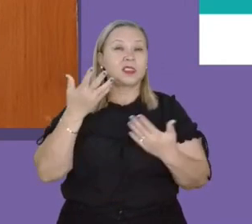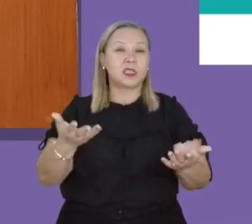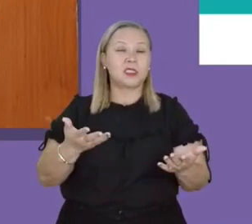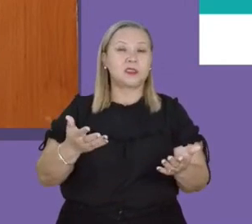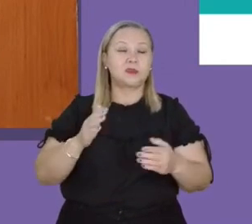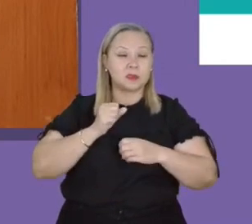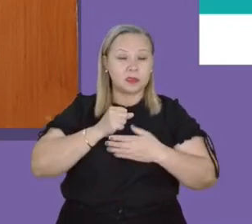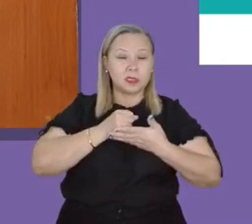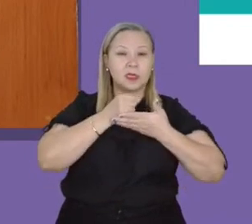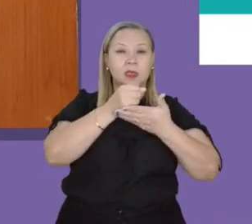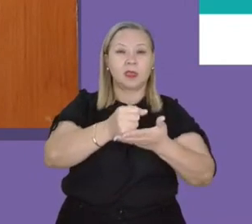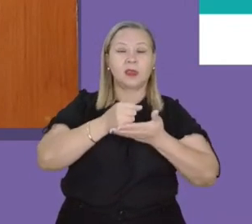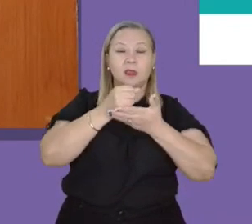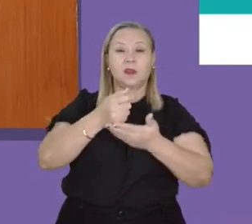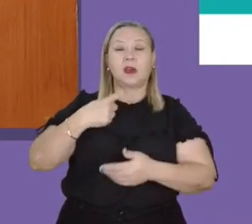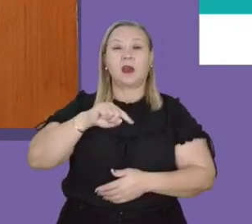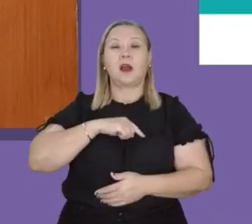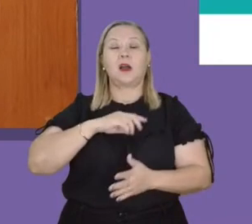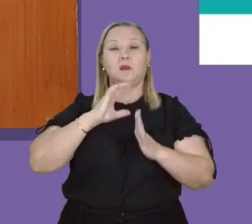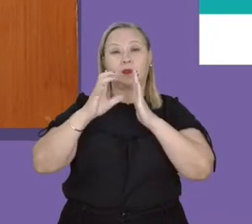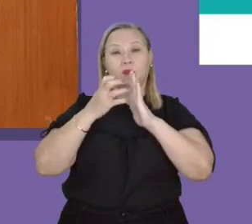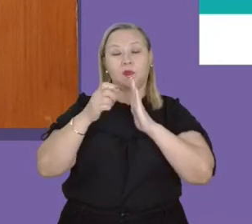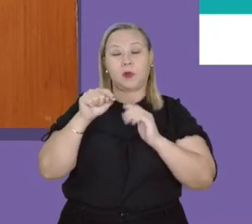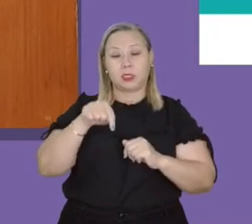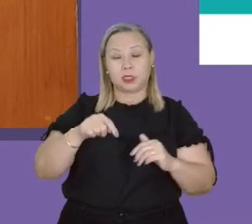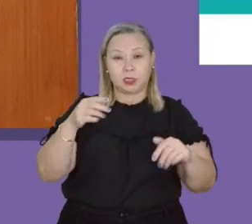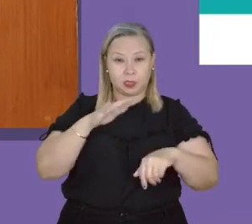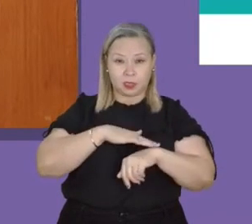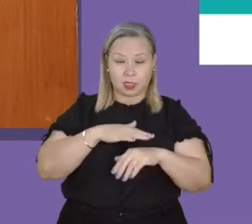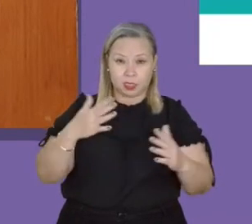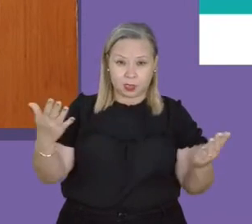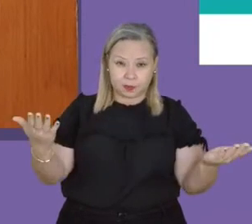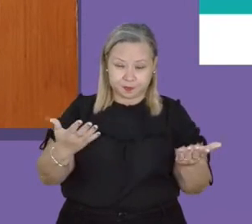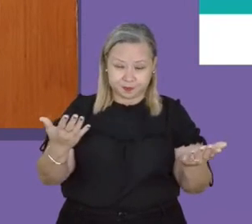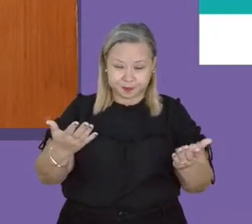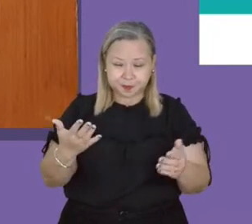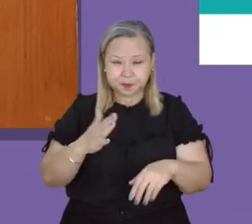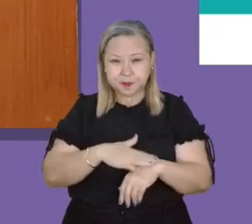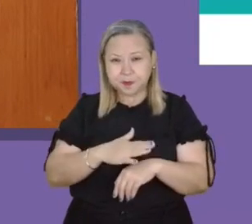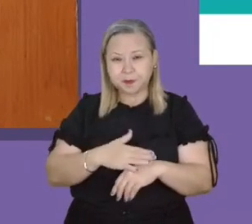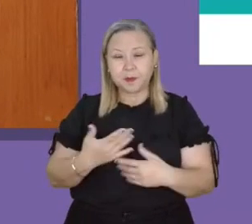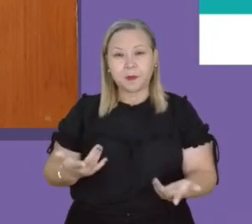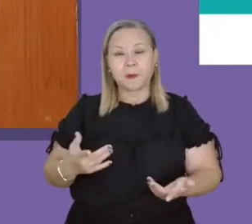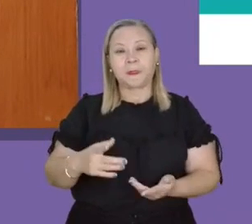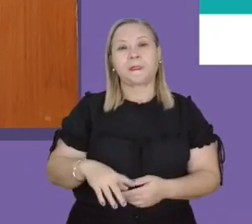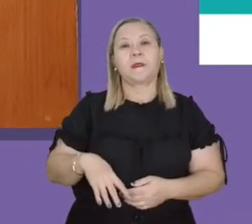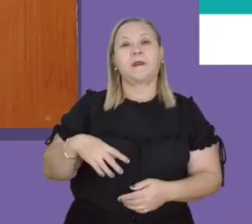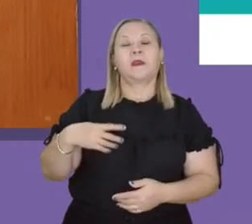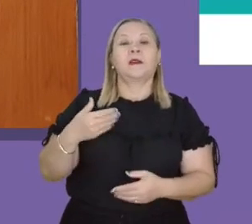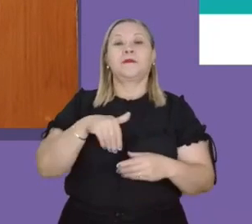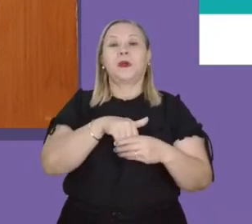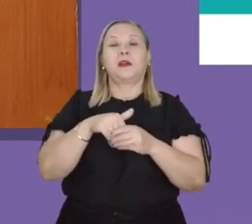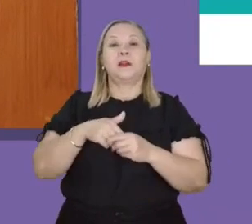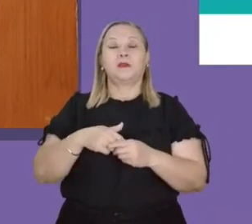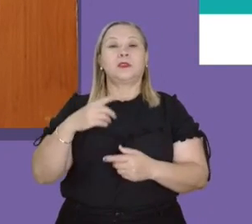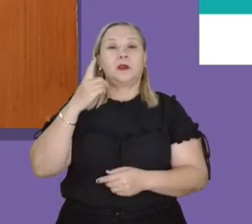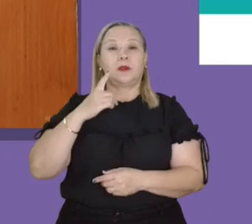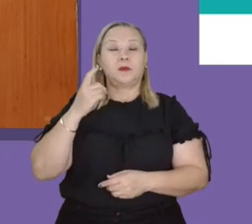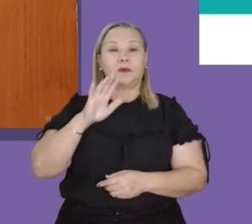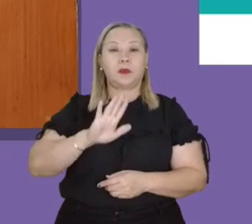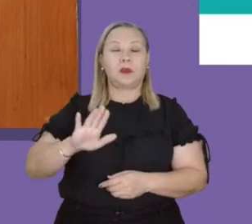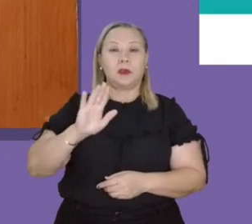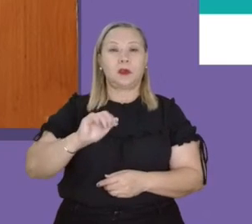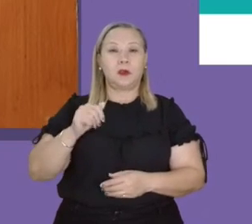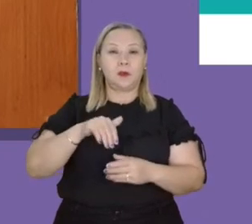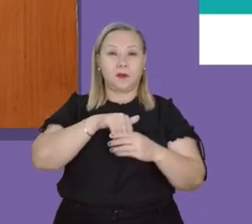contribuir com o nosso partido naquele momento na eleição de deputado federal, e eu fui eleita, fui a segunda mais votada aqui no nosso estado, do Rio